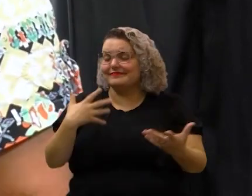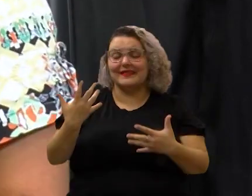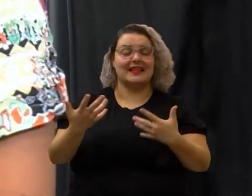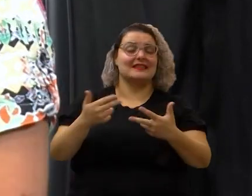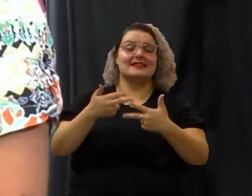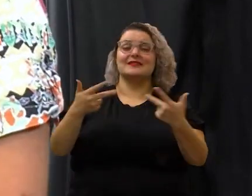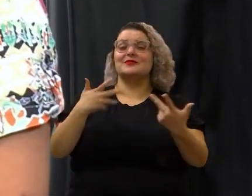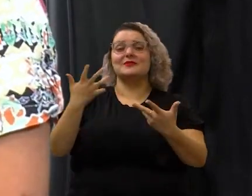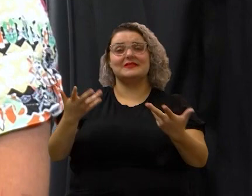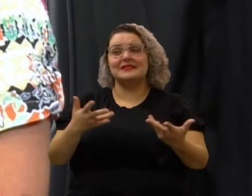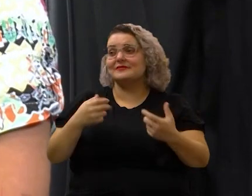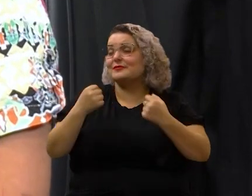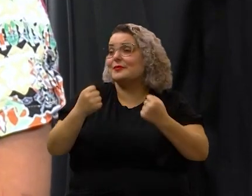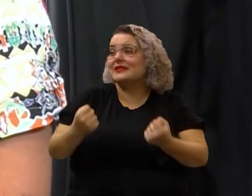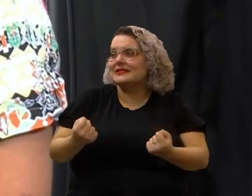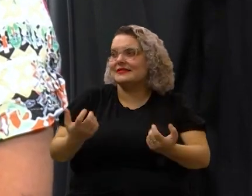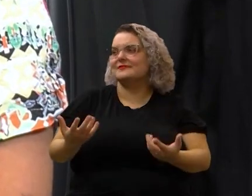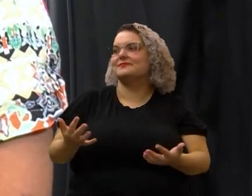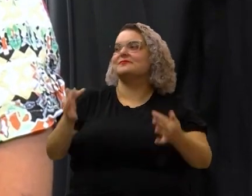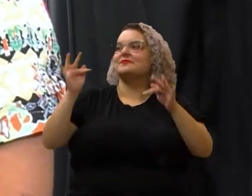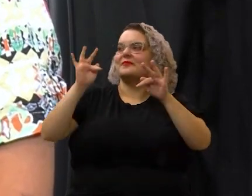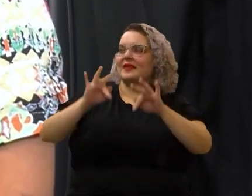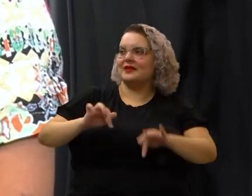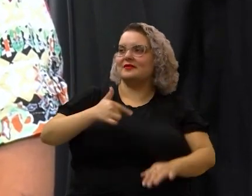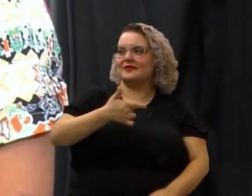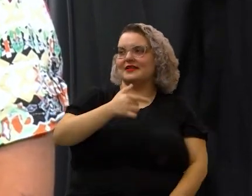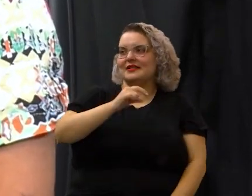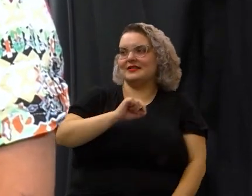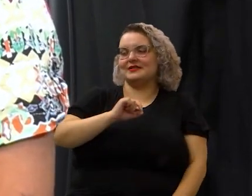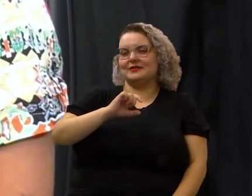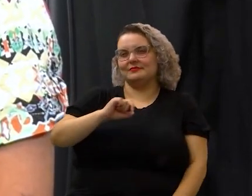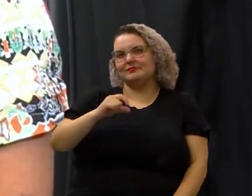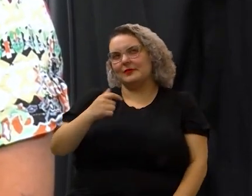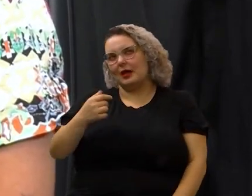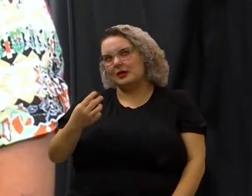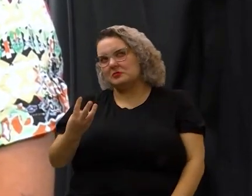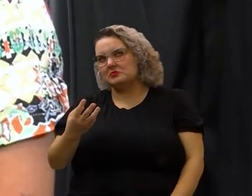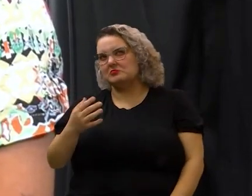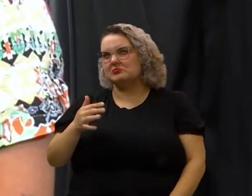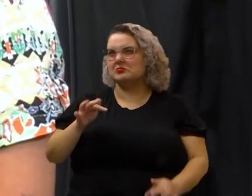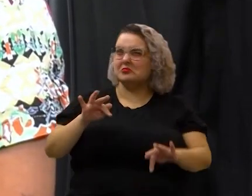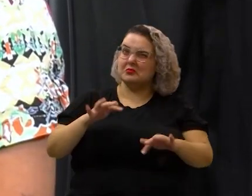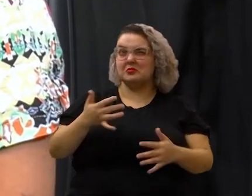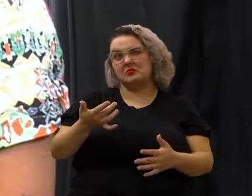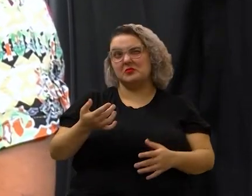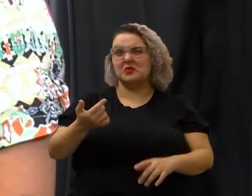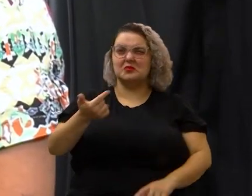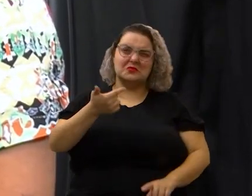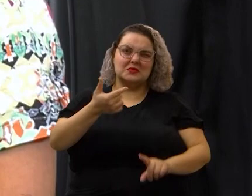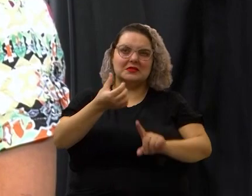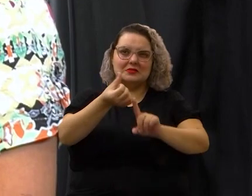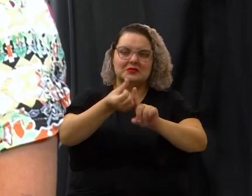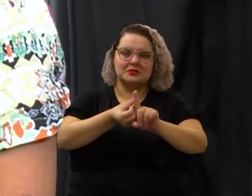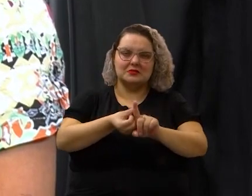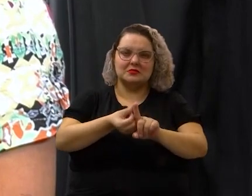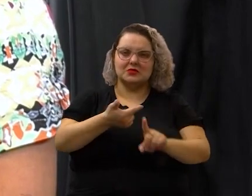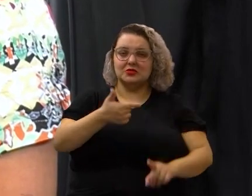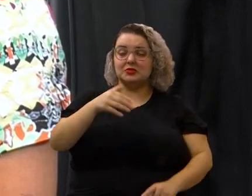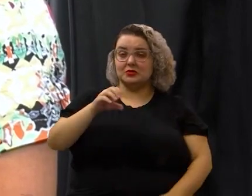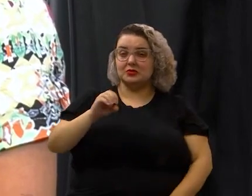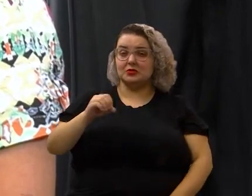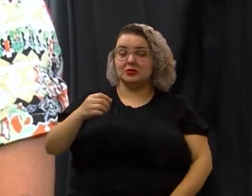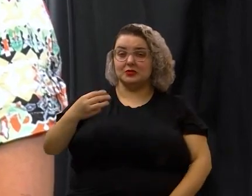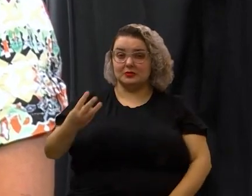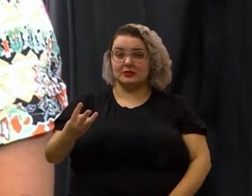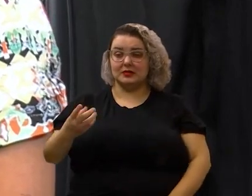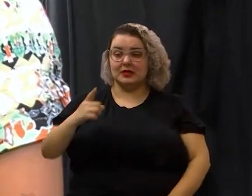todas essas coisas... E aí teve, no final de 2003, no segundo semestre, teve uma